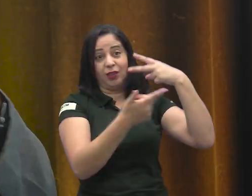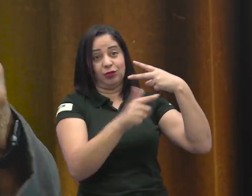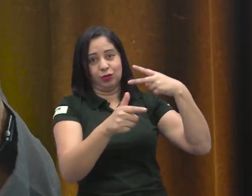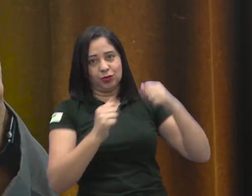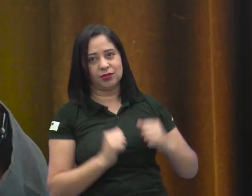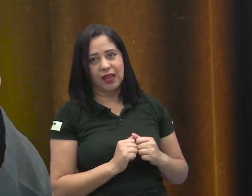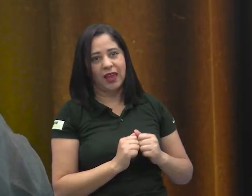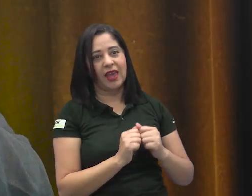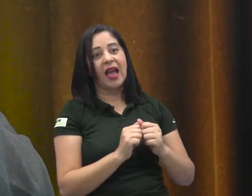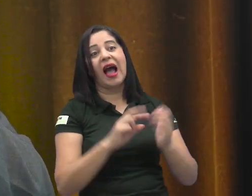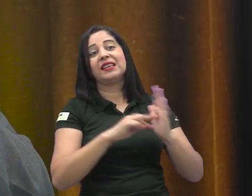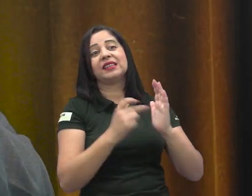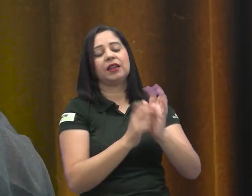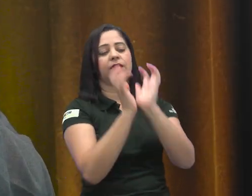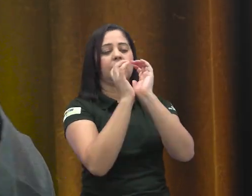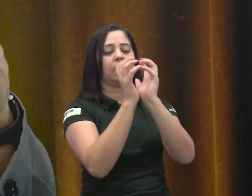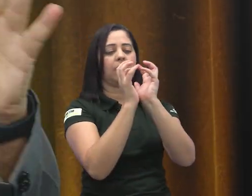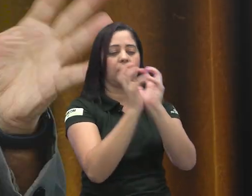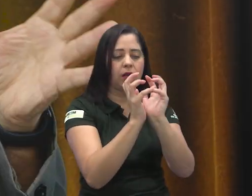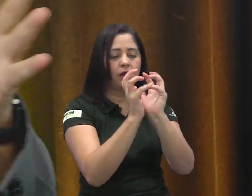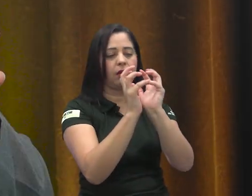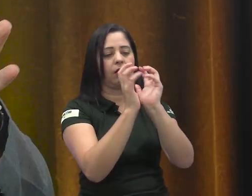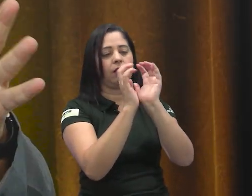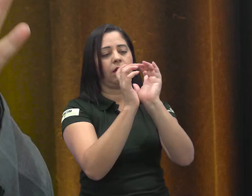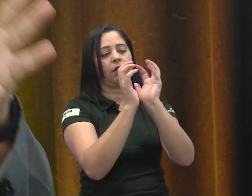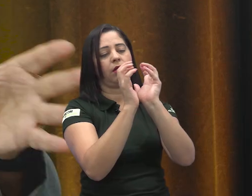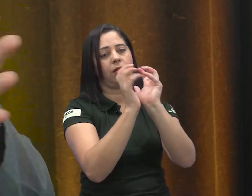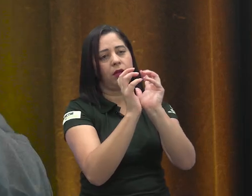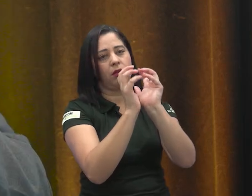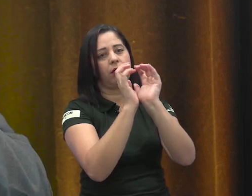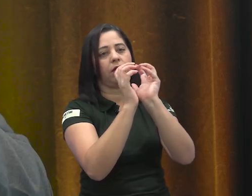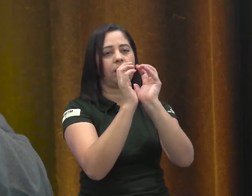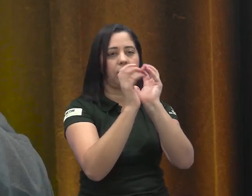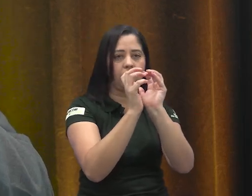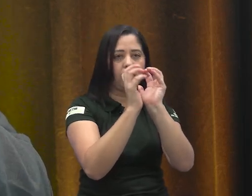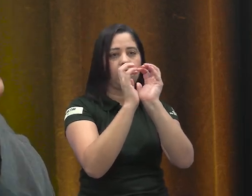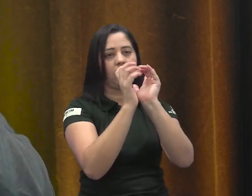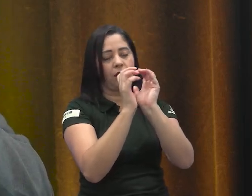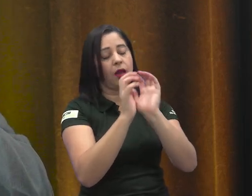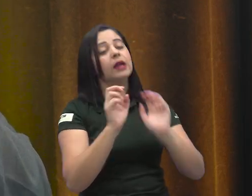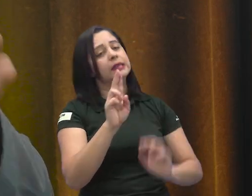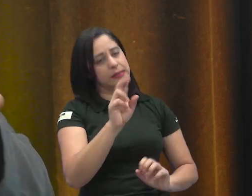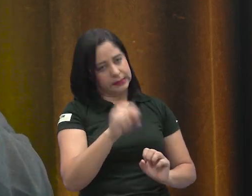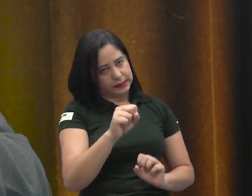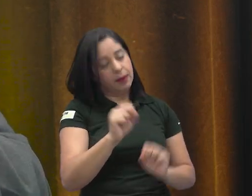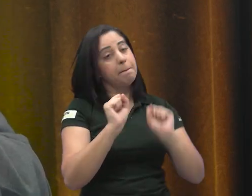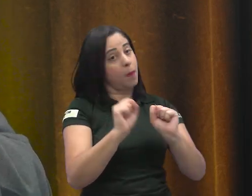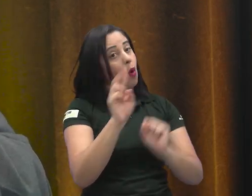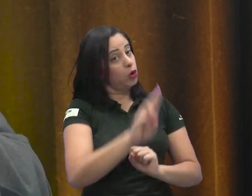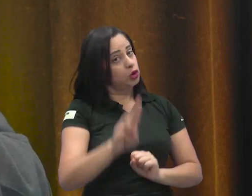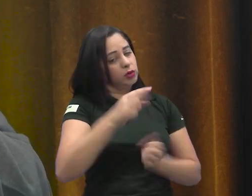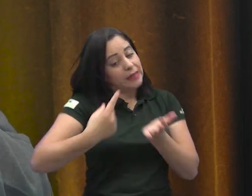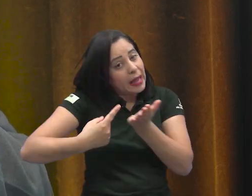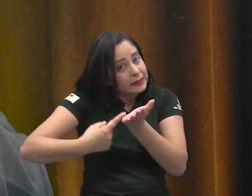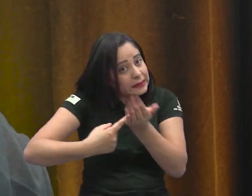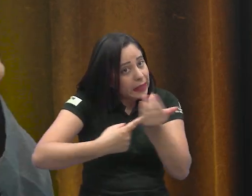claudicar, começa a dar falha. Então, claro, você tem que usar a tecnologia de uma